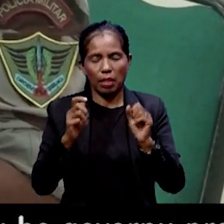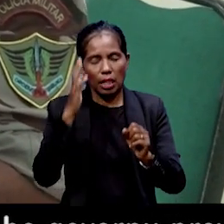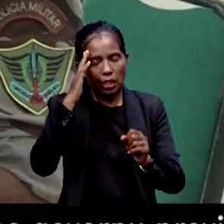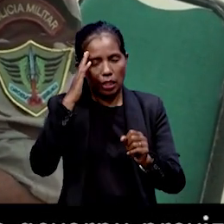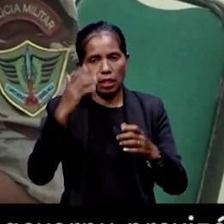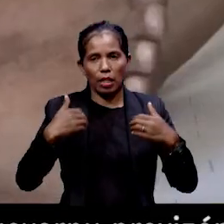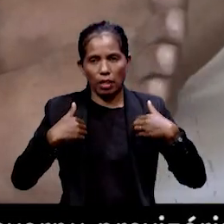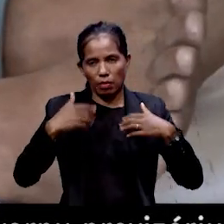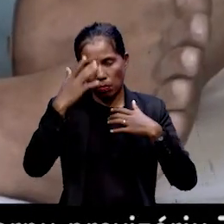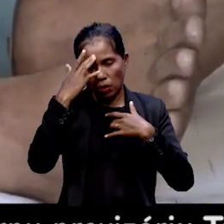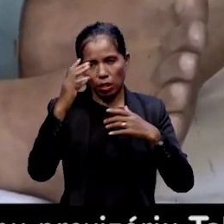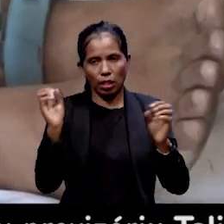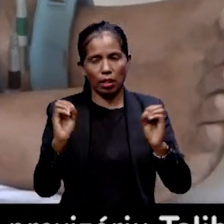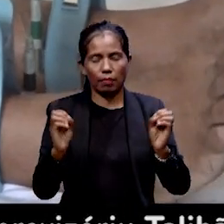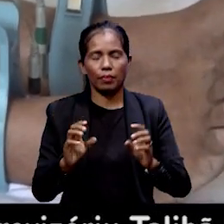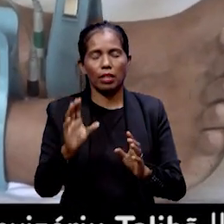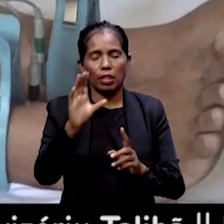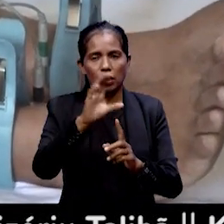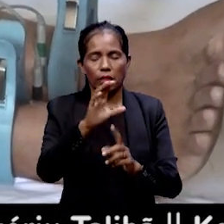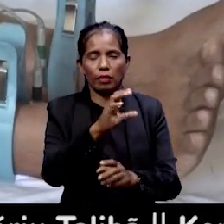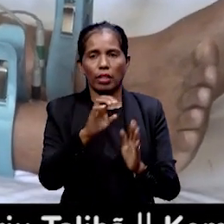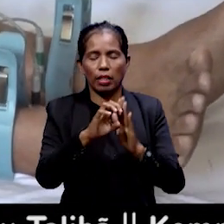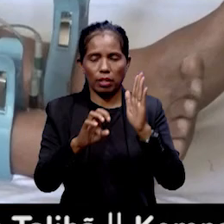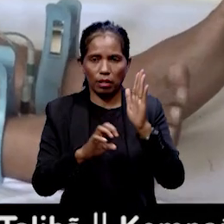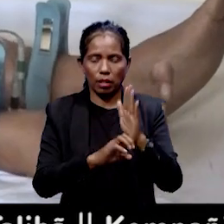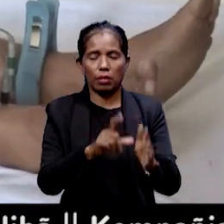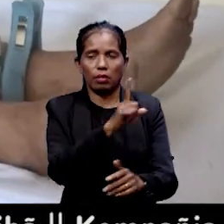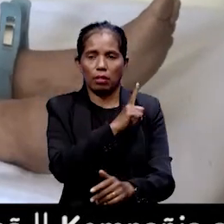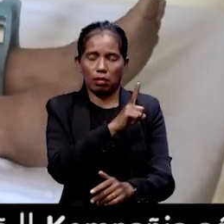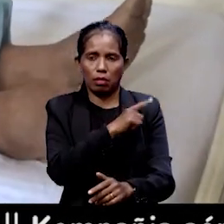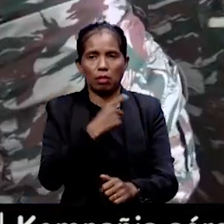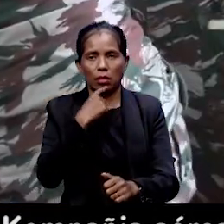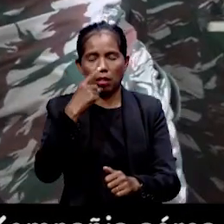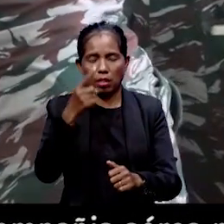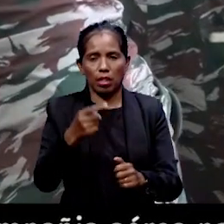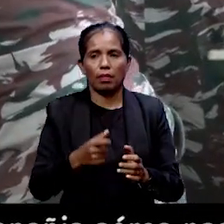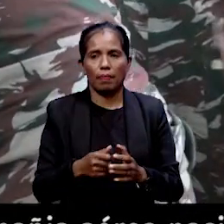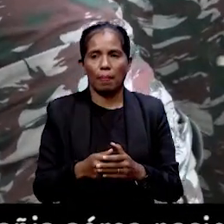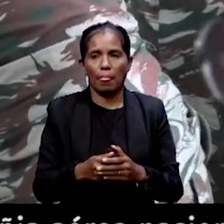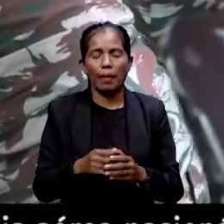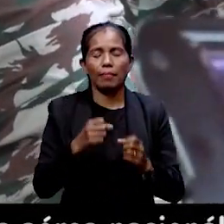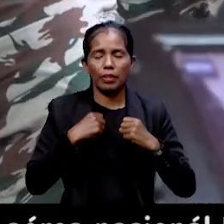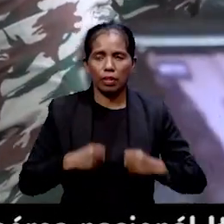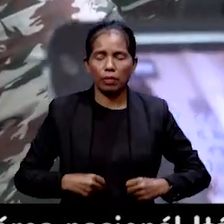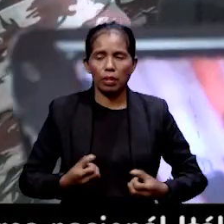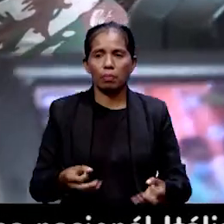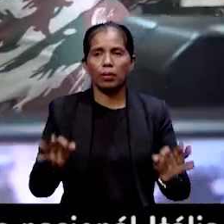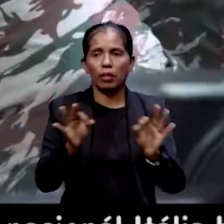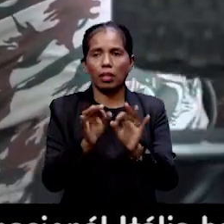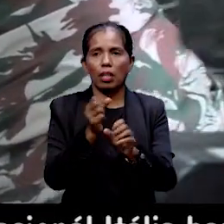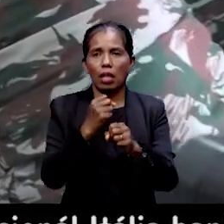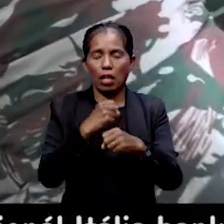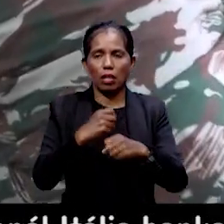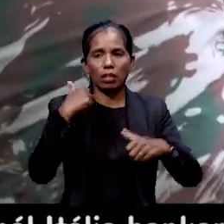ruma olaim. Chef Estado Maior General FFDTL Tenente General Leranan Timur considera saúde importante ho di halau